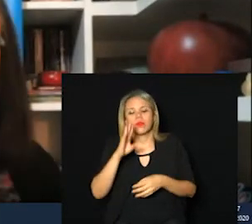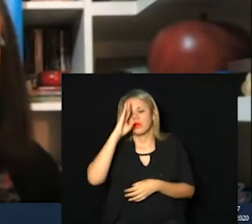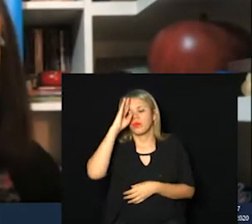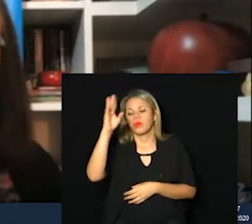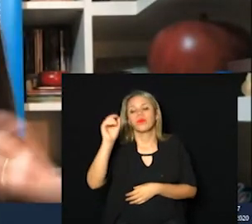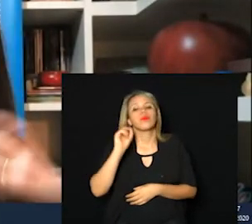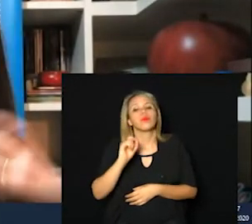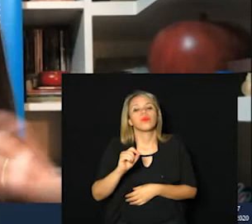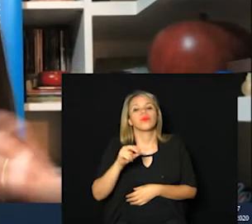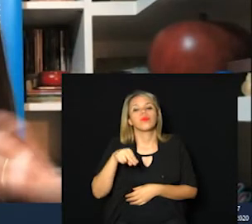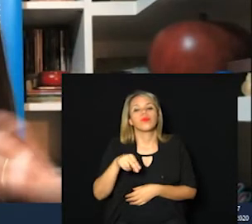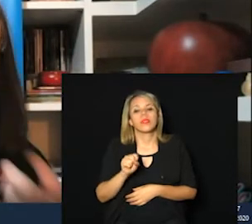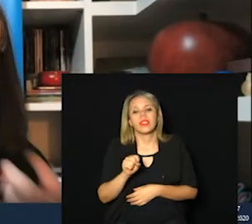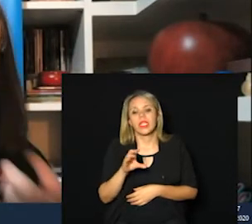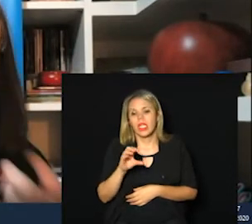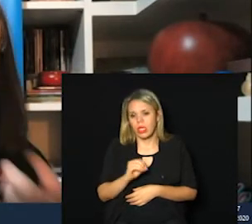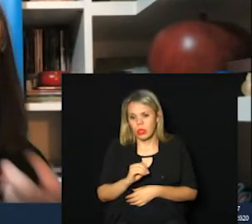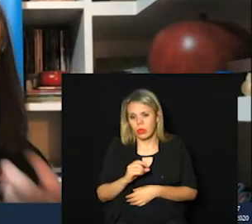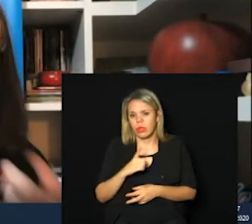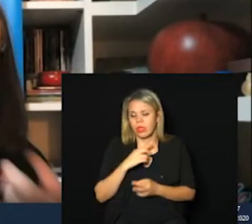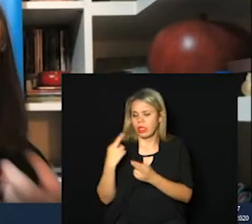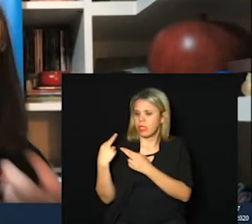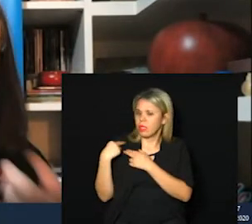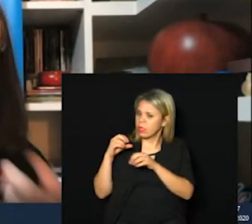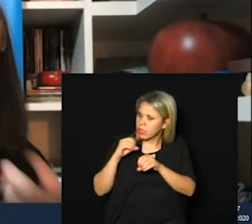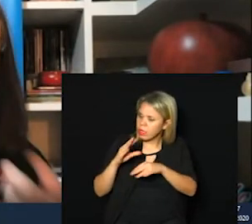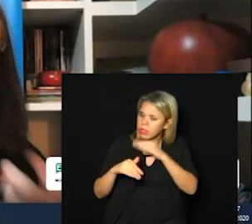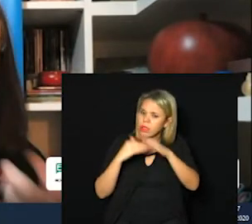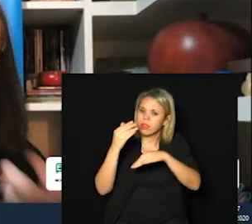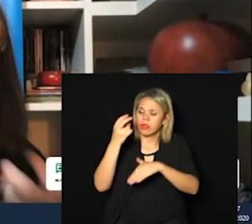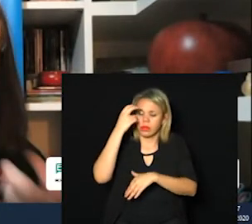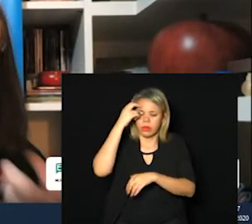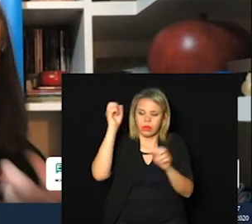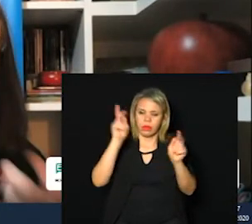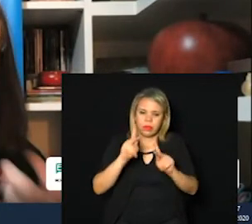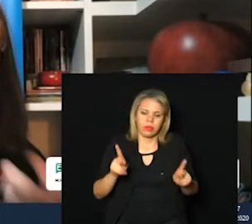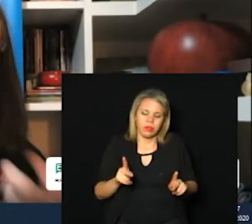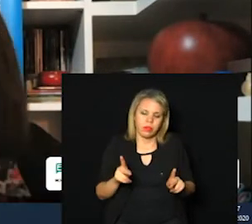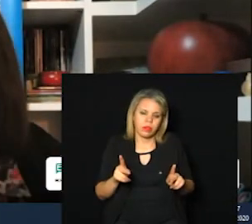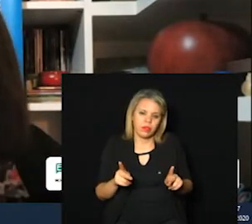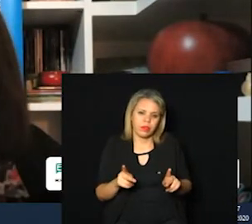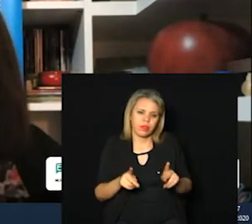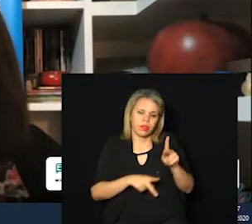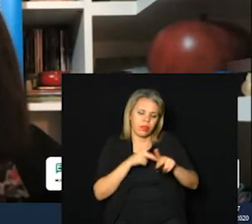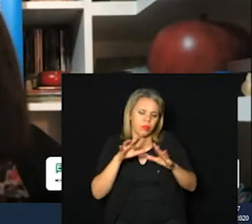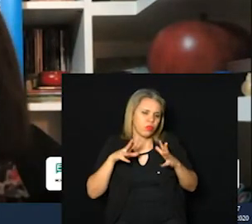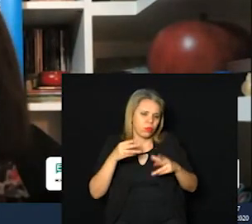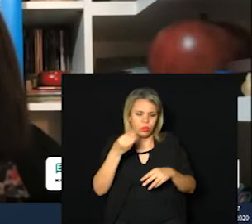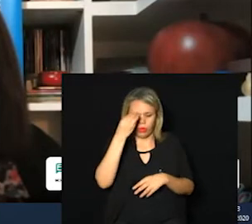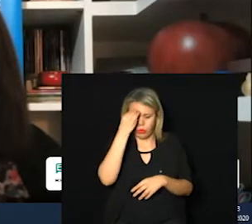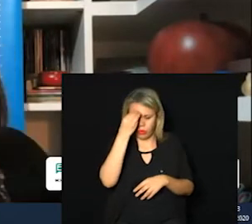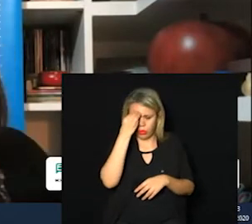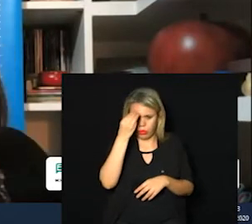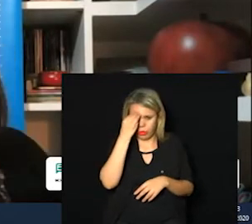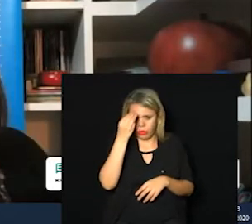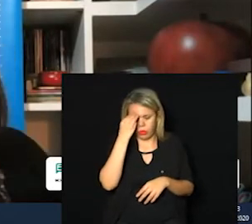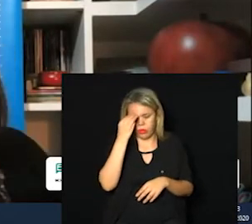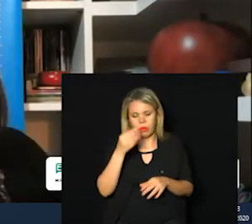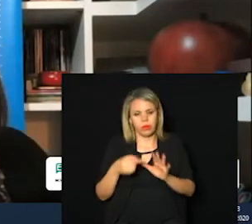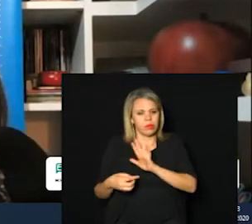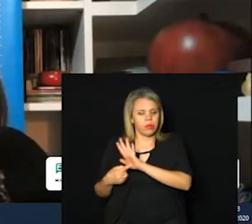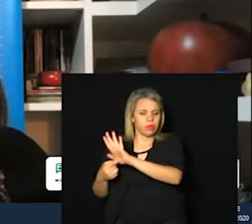que a Unesco sempre deu à construção da cultura de paz na mente dos homens. E esse